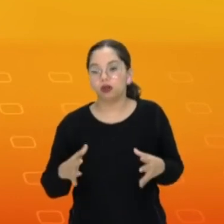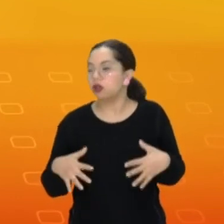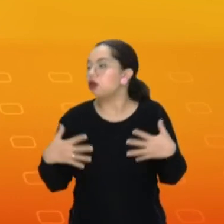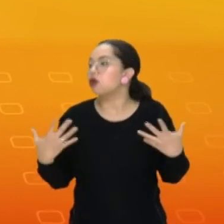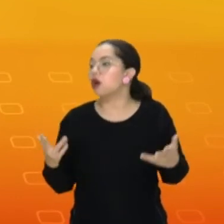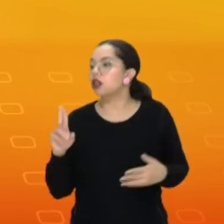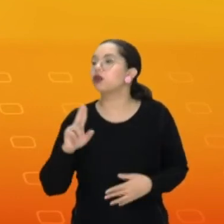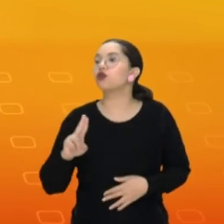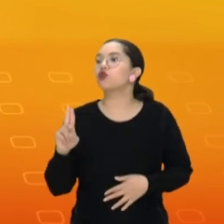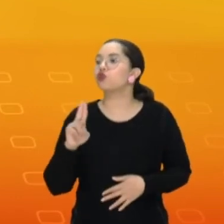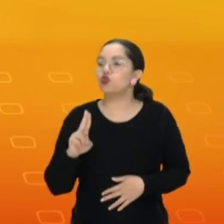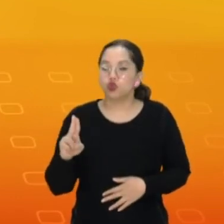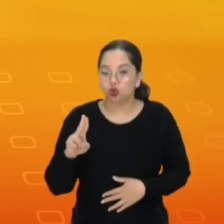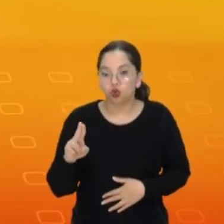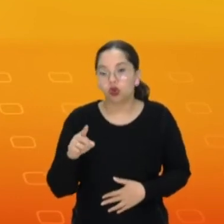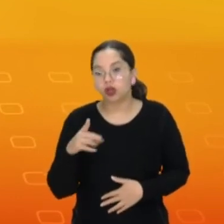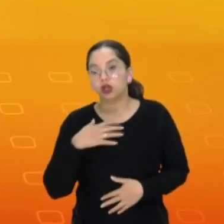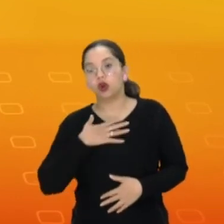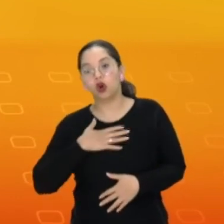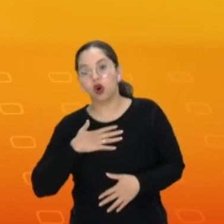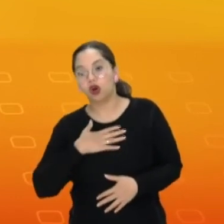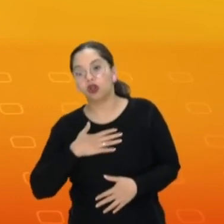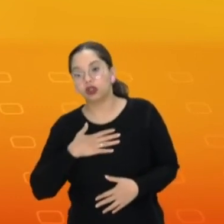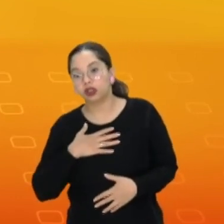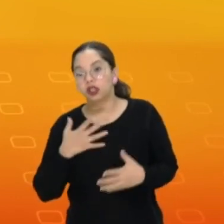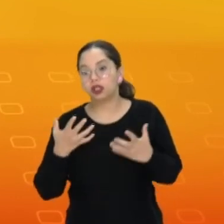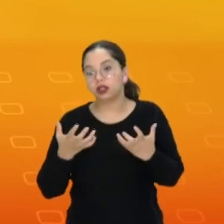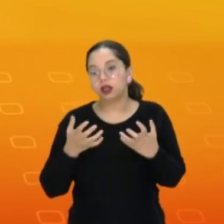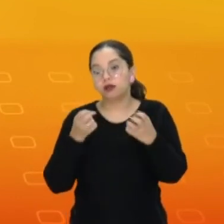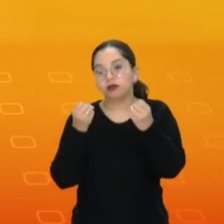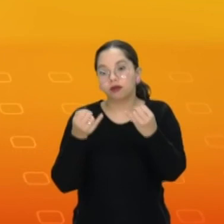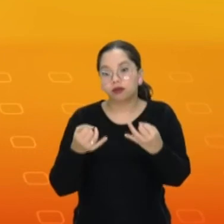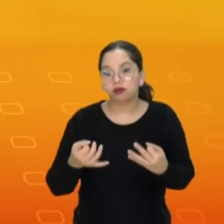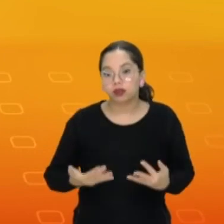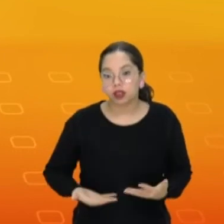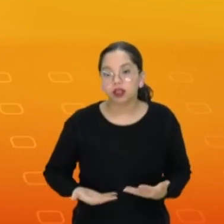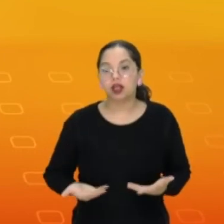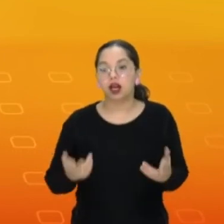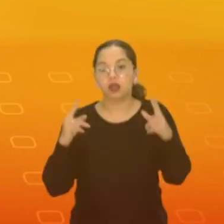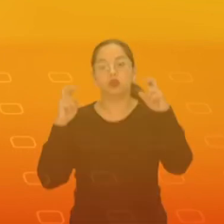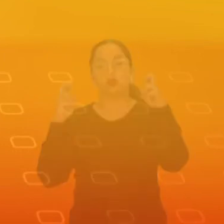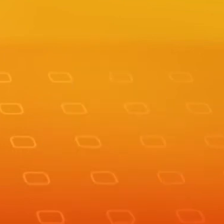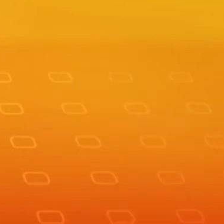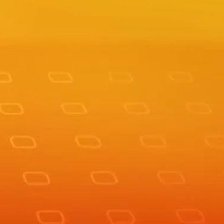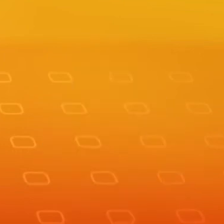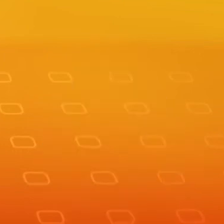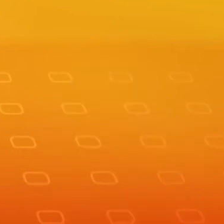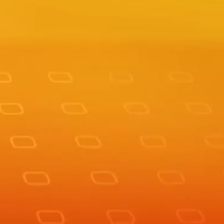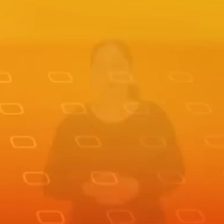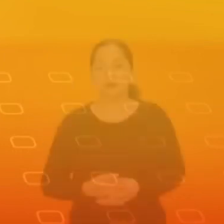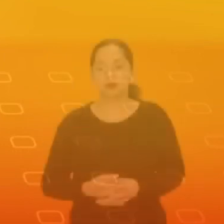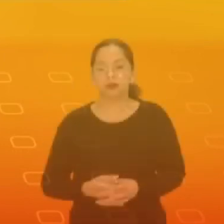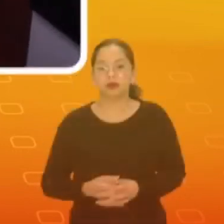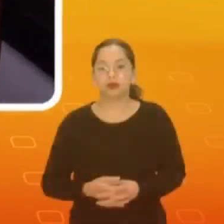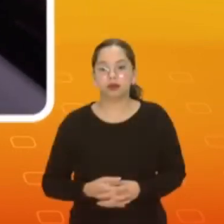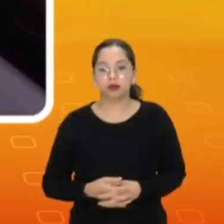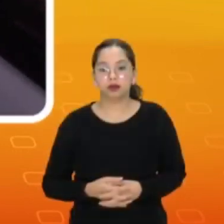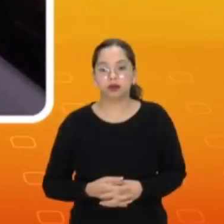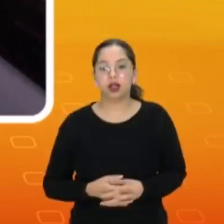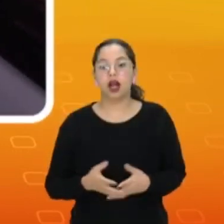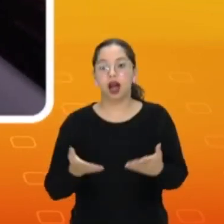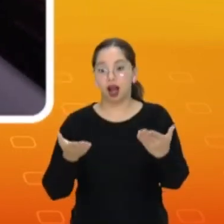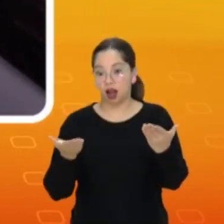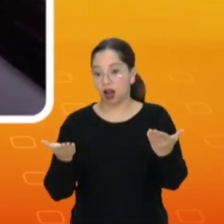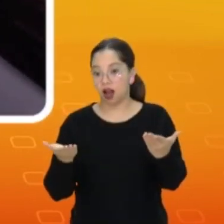já implantaram e os que estão considerando implantada né Então bora com